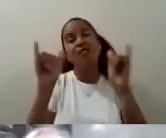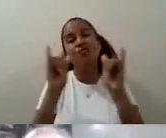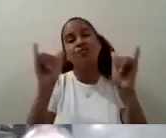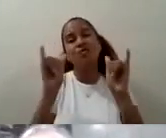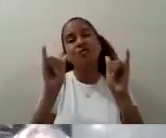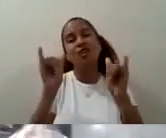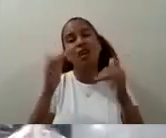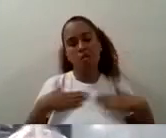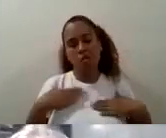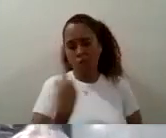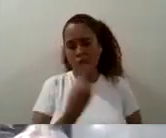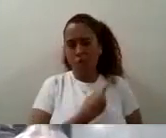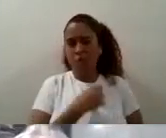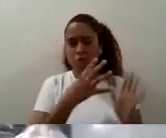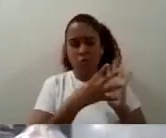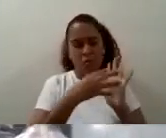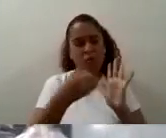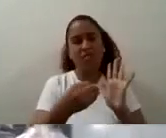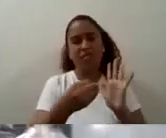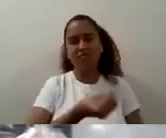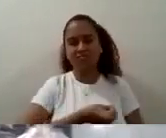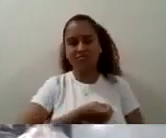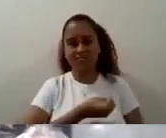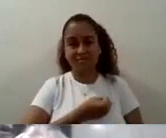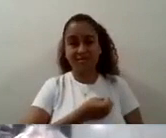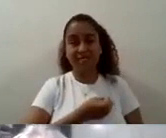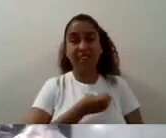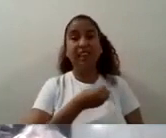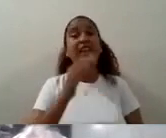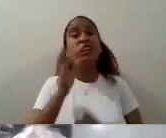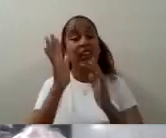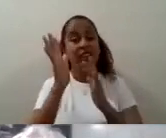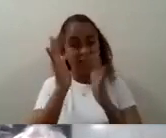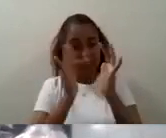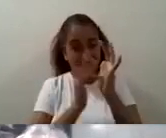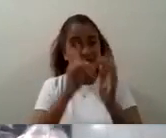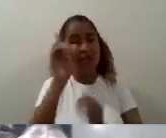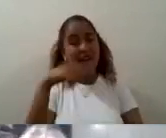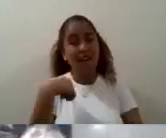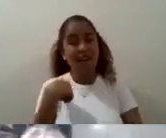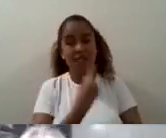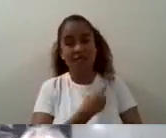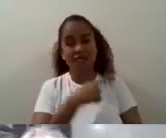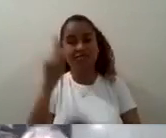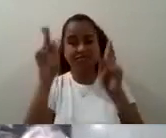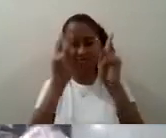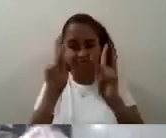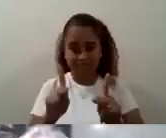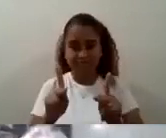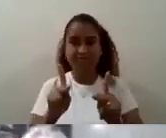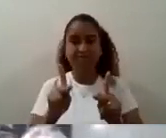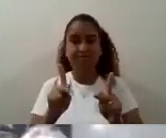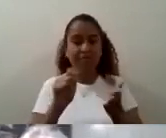com a nossa postura, que Cristo é a nossa paz, adotando comportamentos